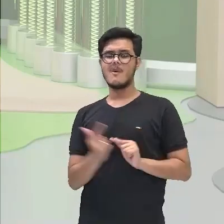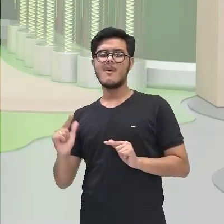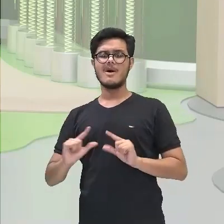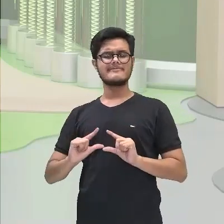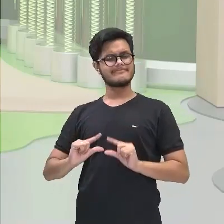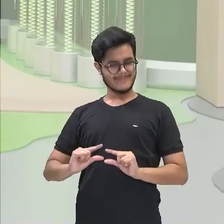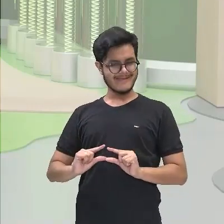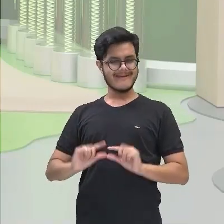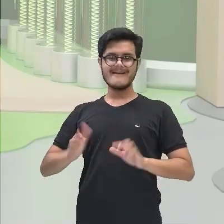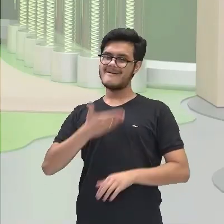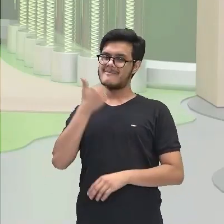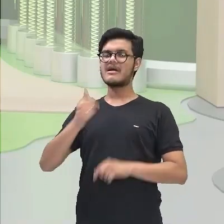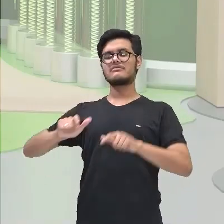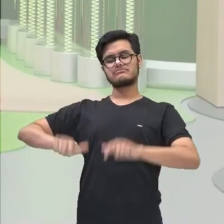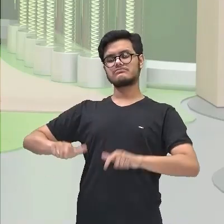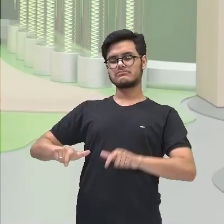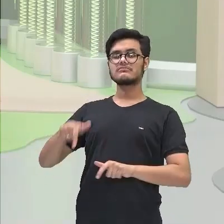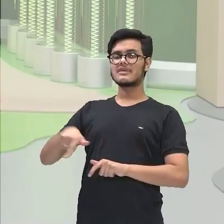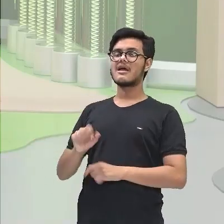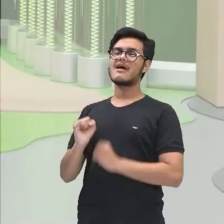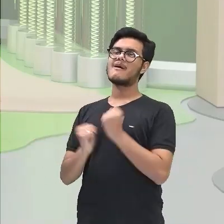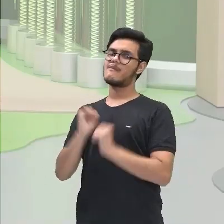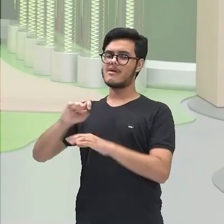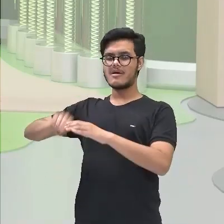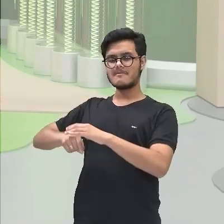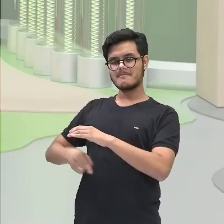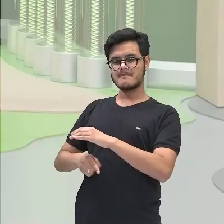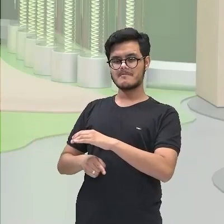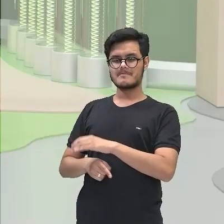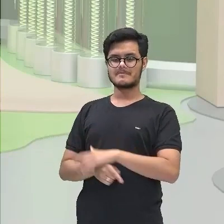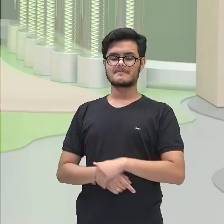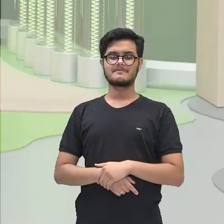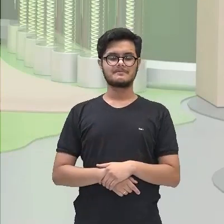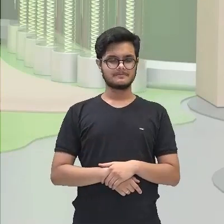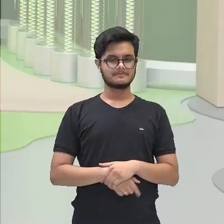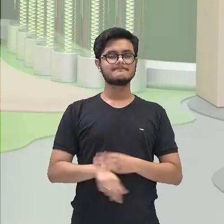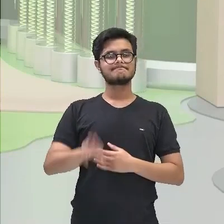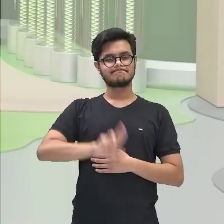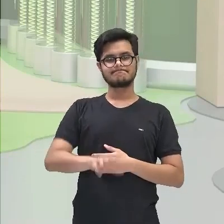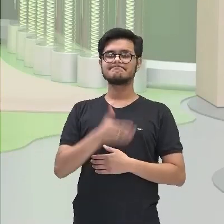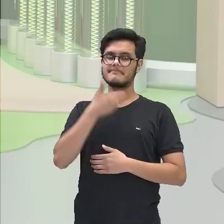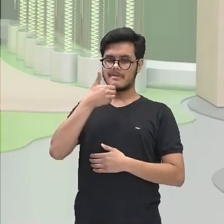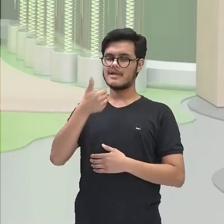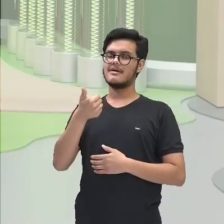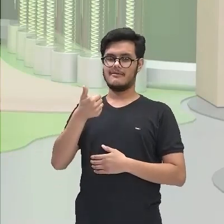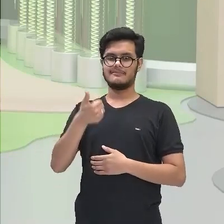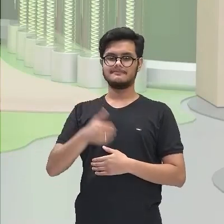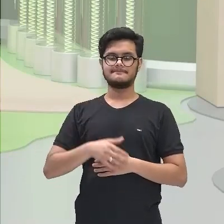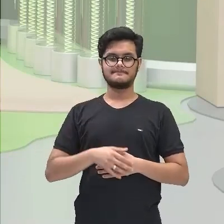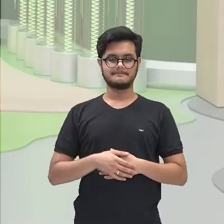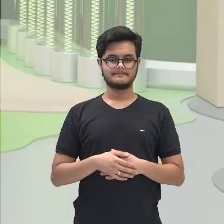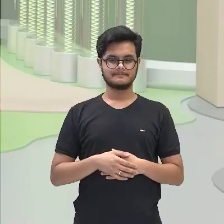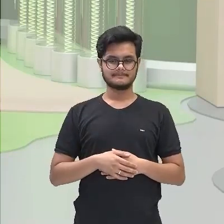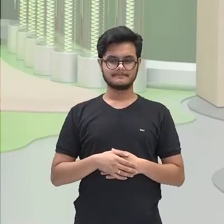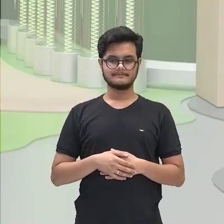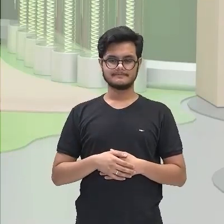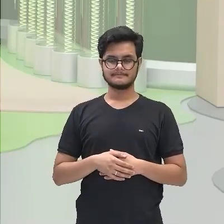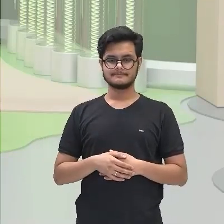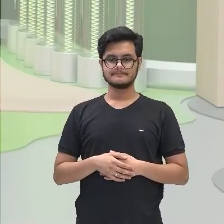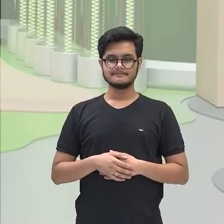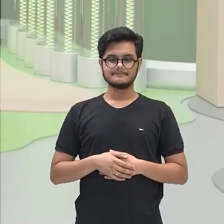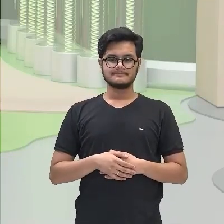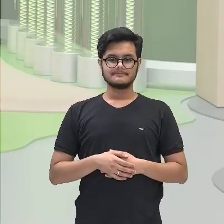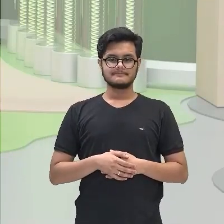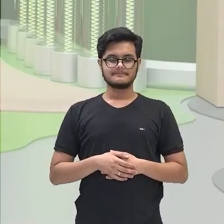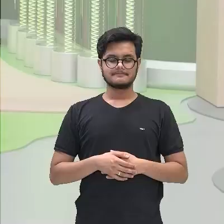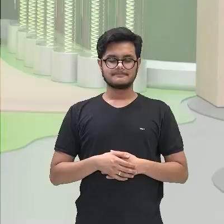termoelétricas, o impacto da exploração, né, e do uso desse gás natural, ele é bem menor, ele é reduzido, certo? E a